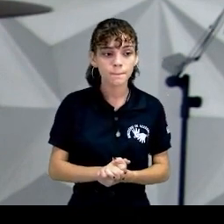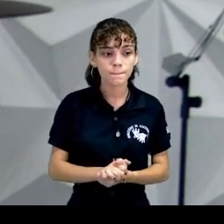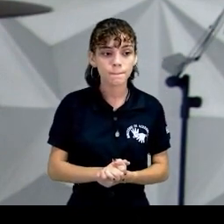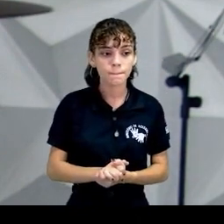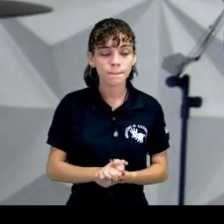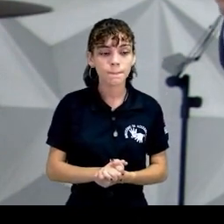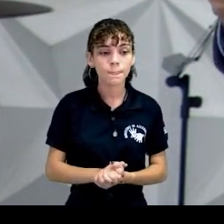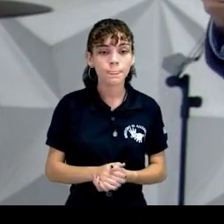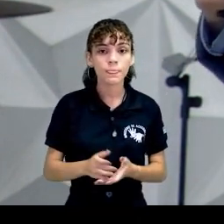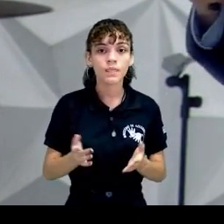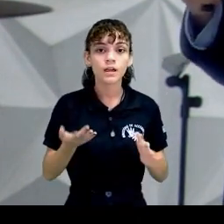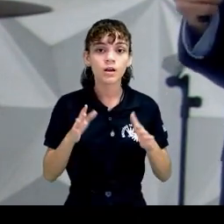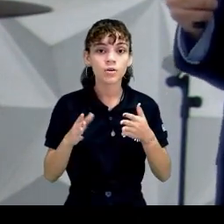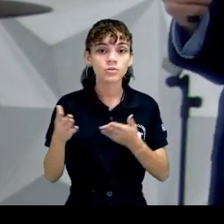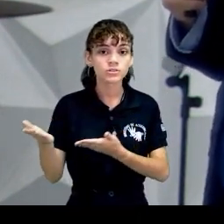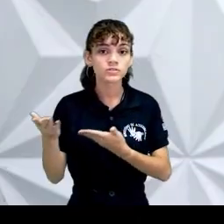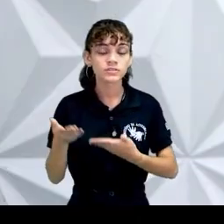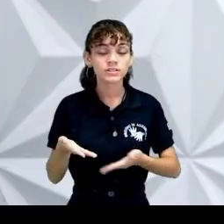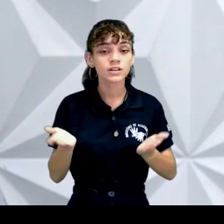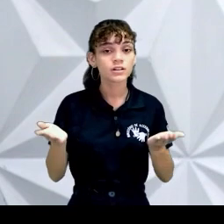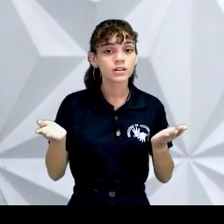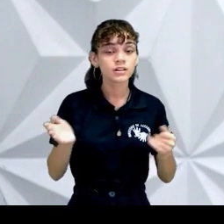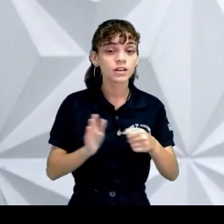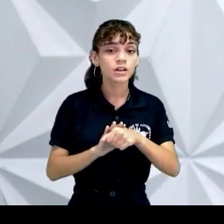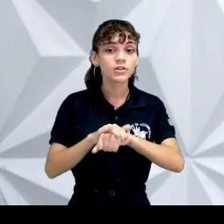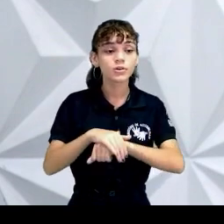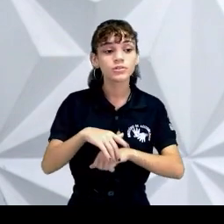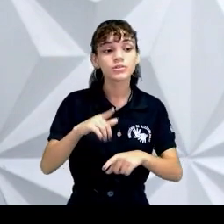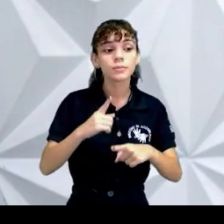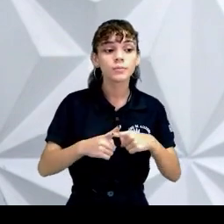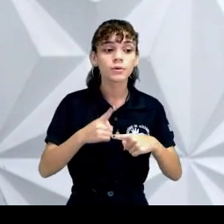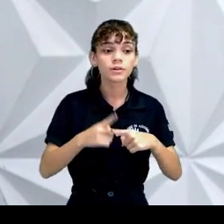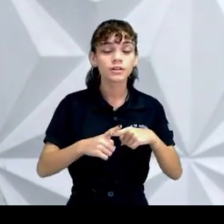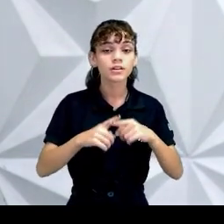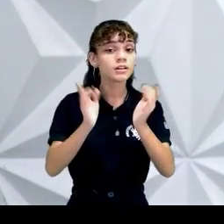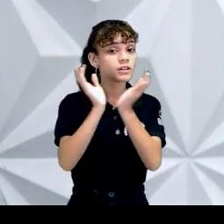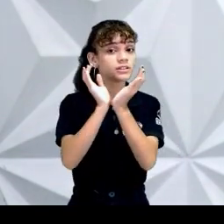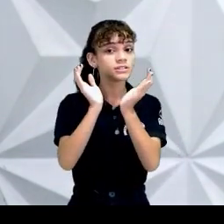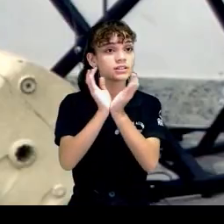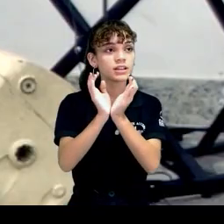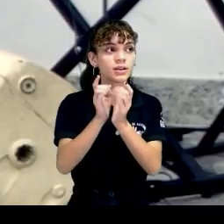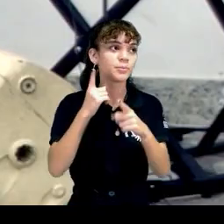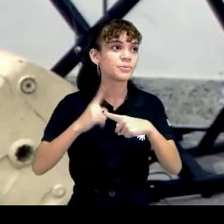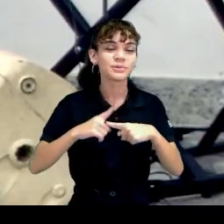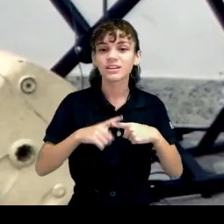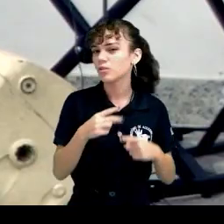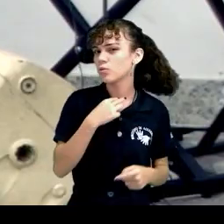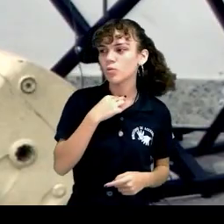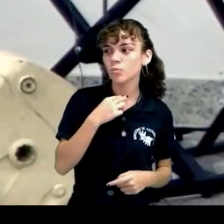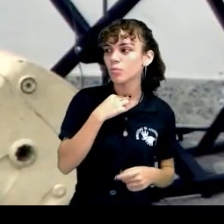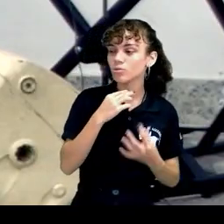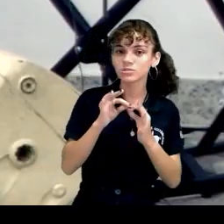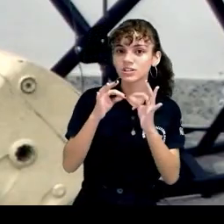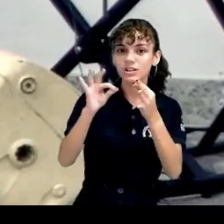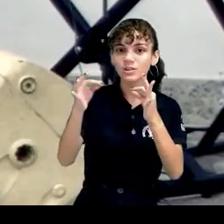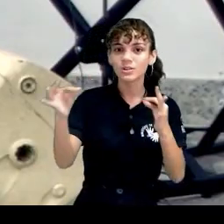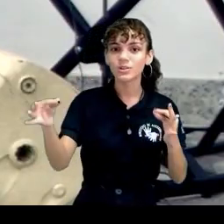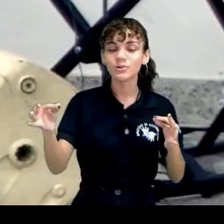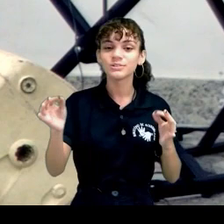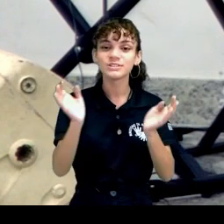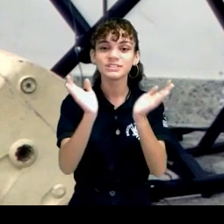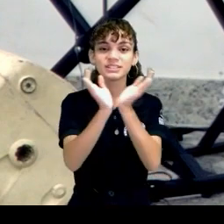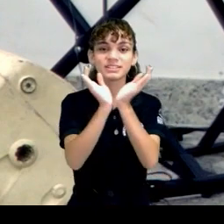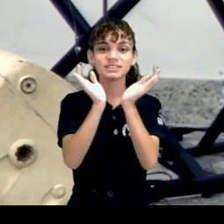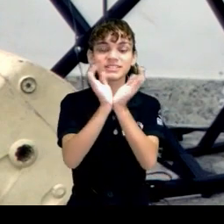de participar da ceia. E a ceia é um memorial, mas Deus te quer todos os domingos. Aliás, deixa eu até corrigir a minha